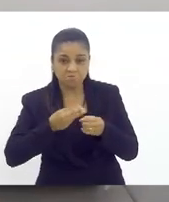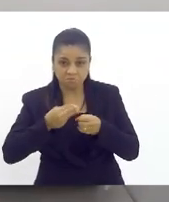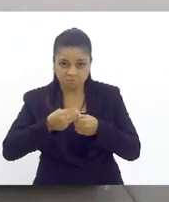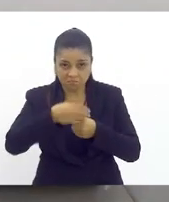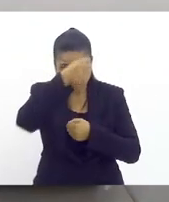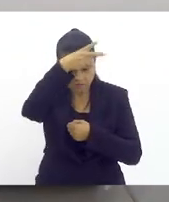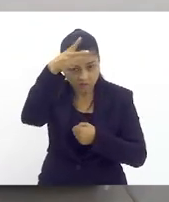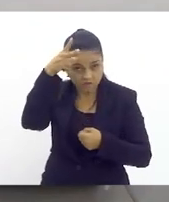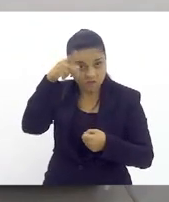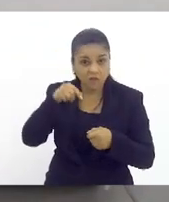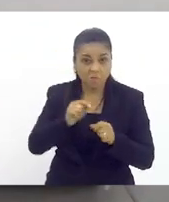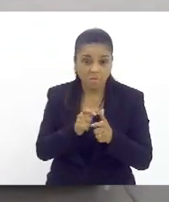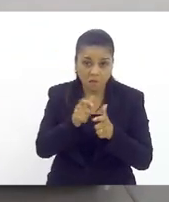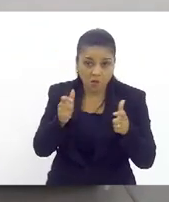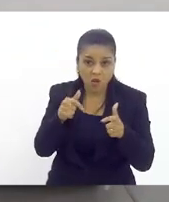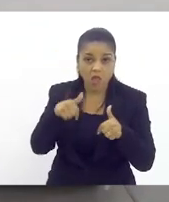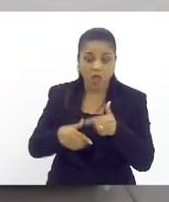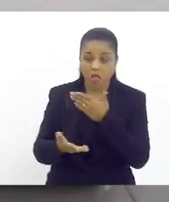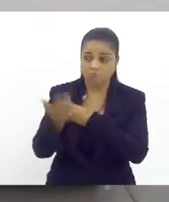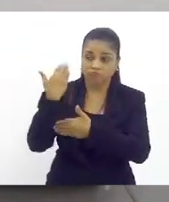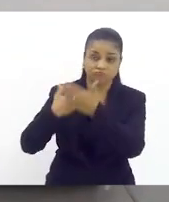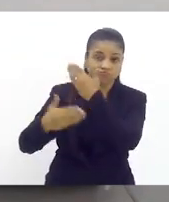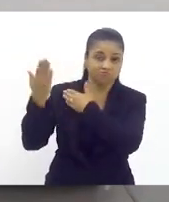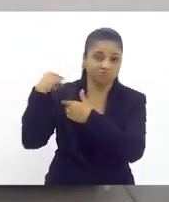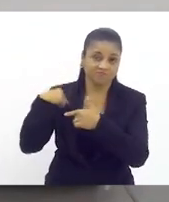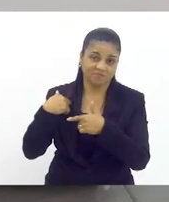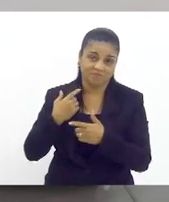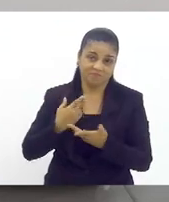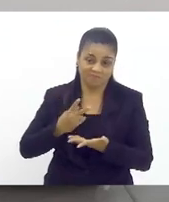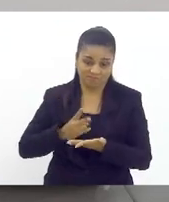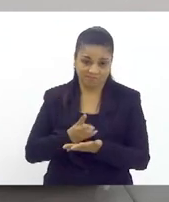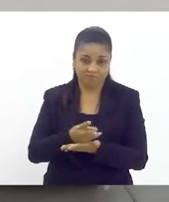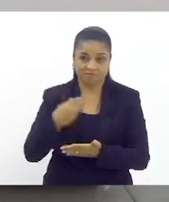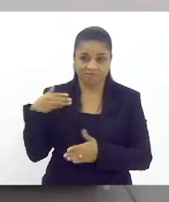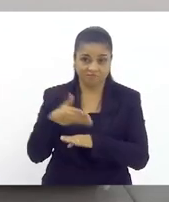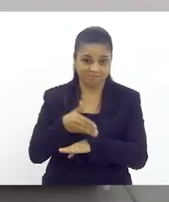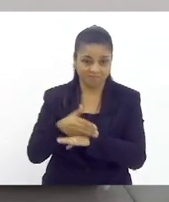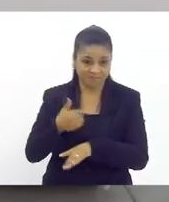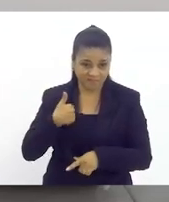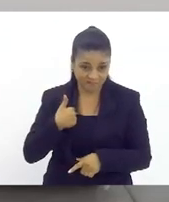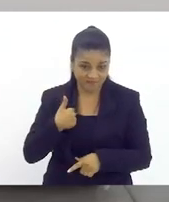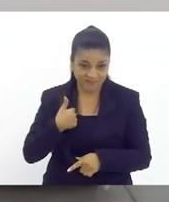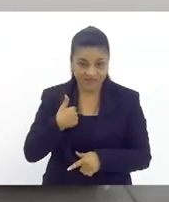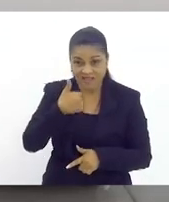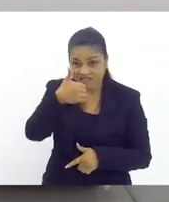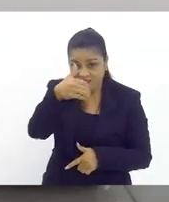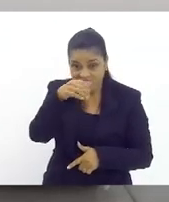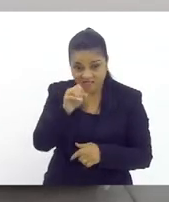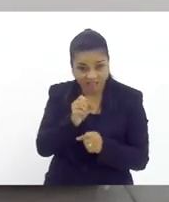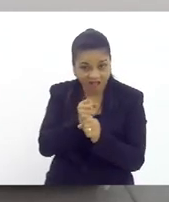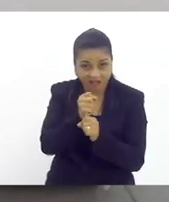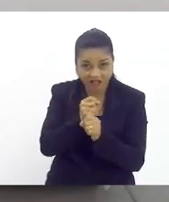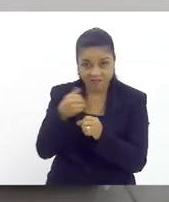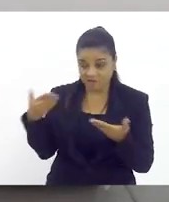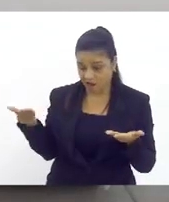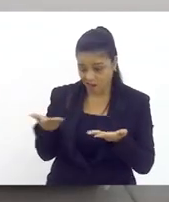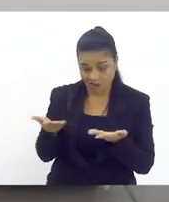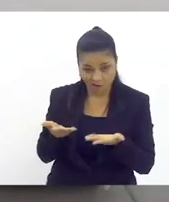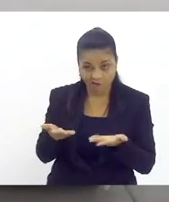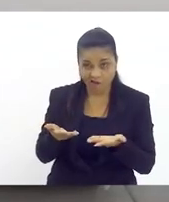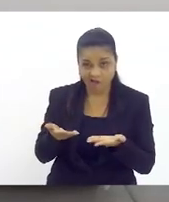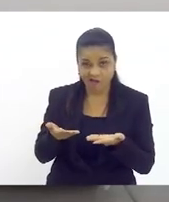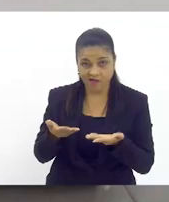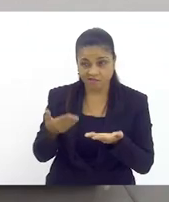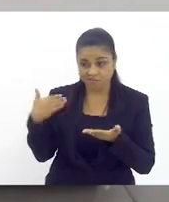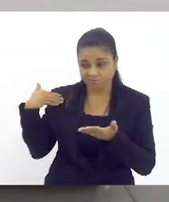deles é do nosso tempo isso significa que de 10 anos para cá provavelmente não sei se vai me atualizar